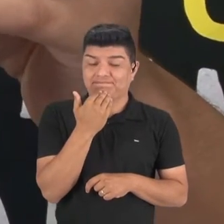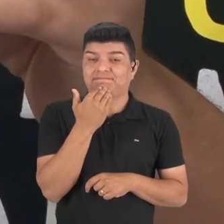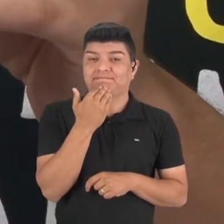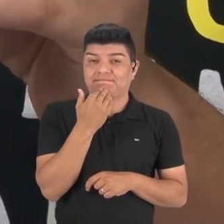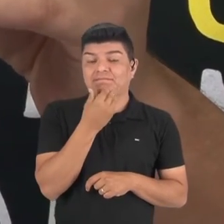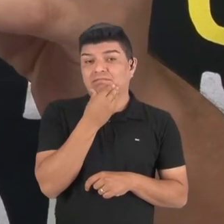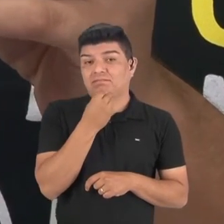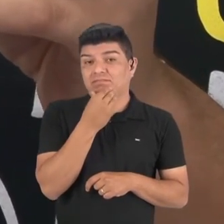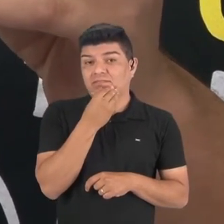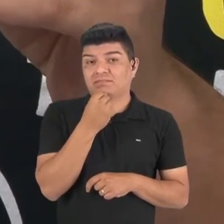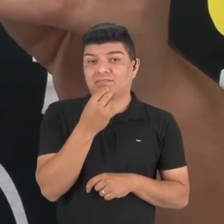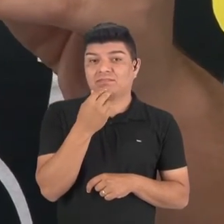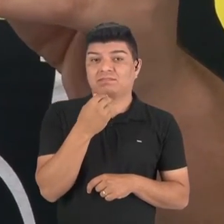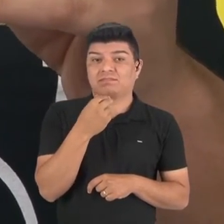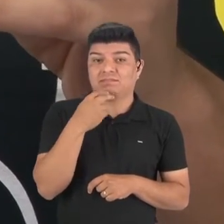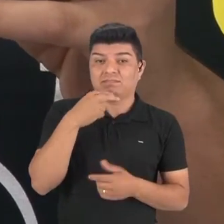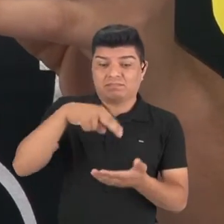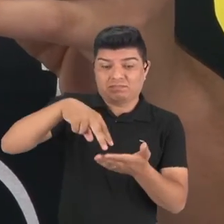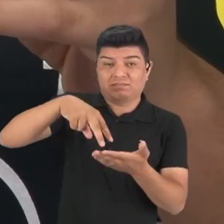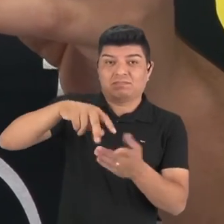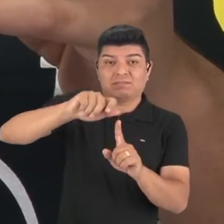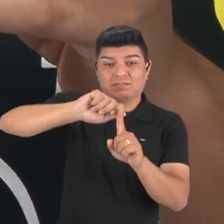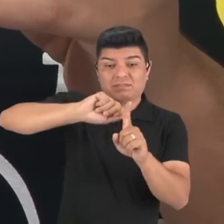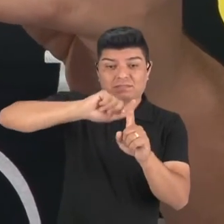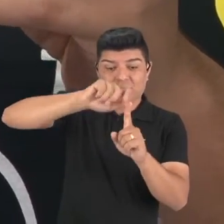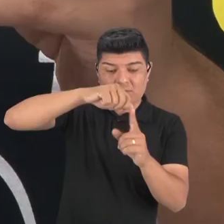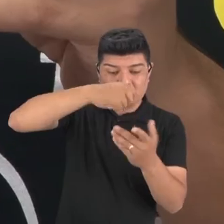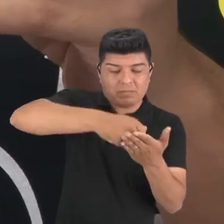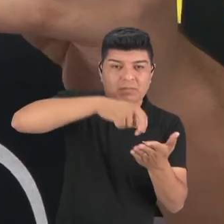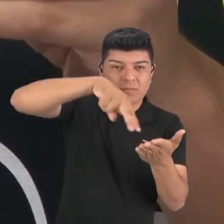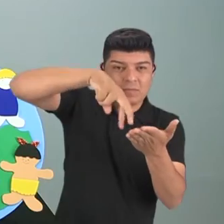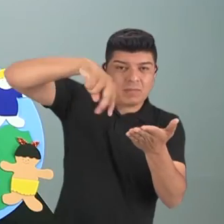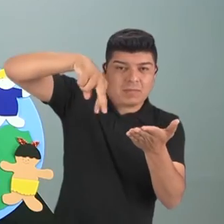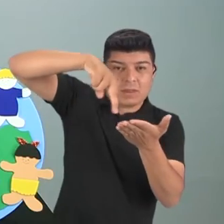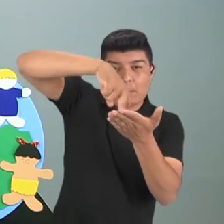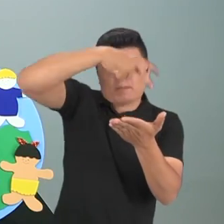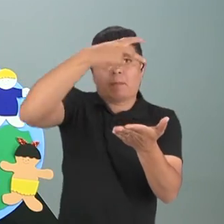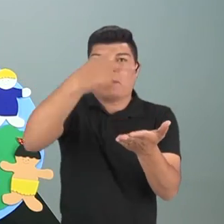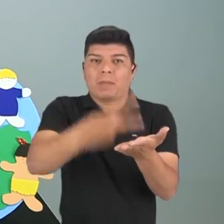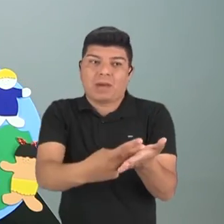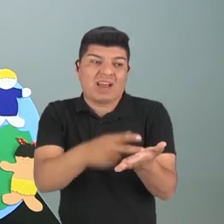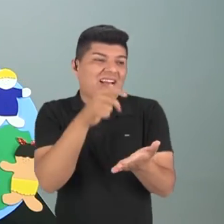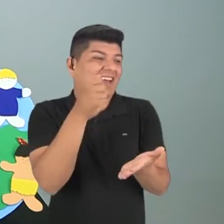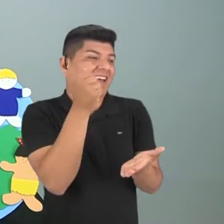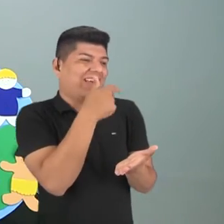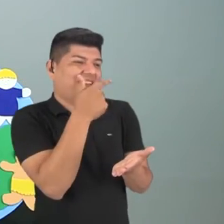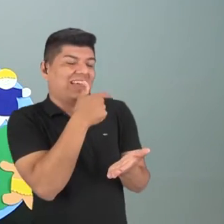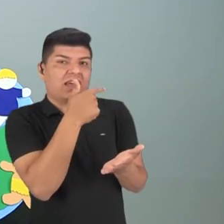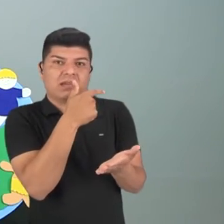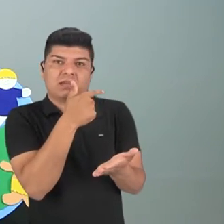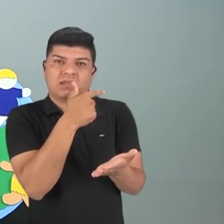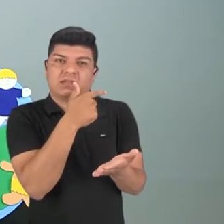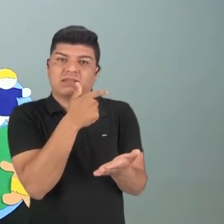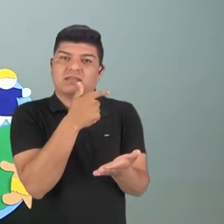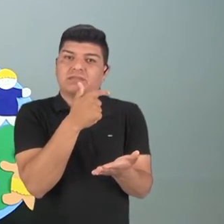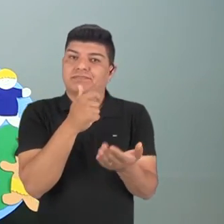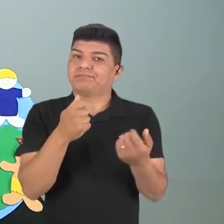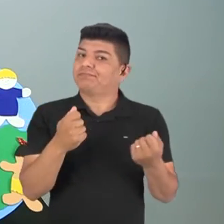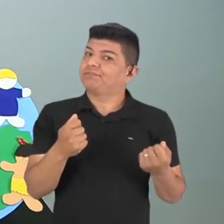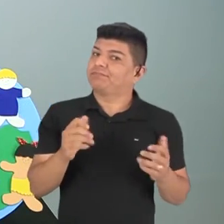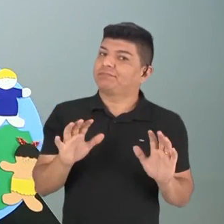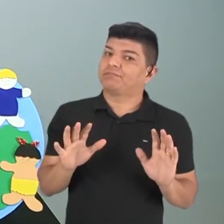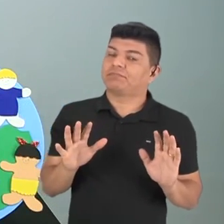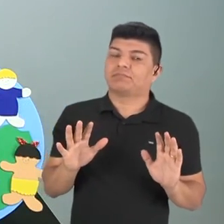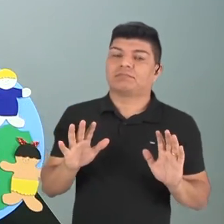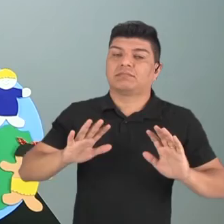o rapaz está escorregando na casca de banana e o outro rindo dele. Nós precisamos respeitar as pessoas. Isso daqui é